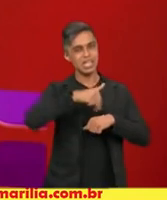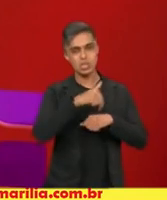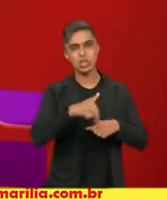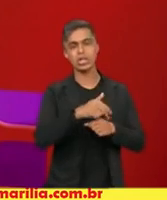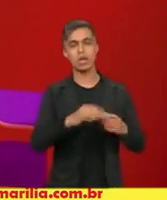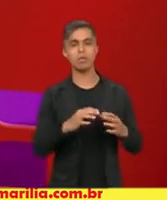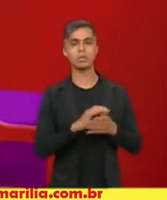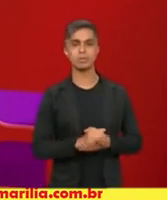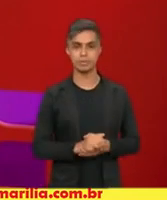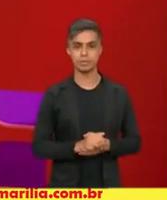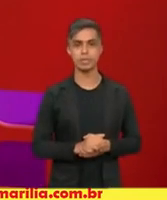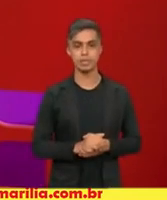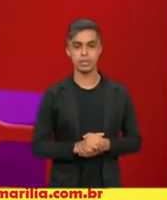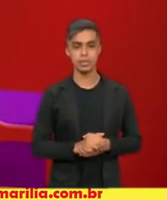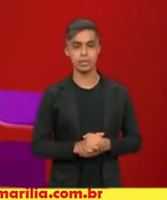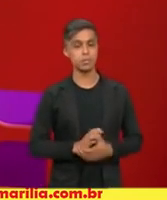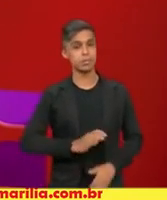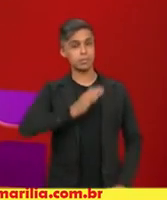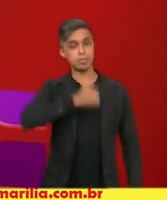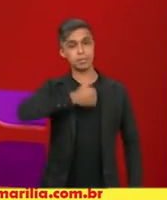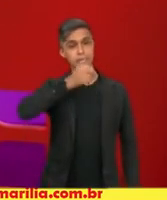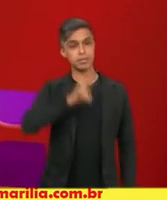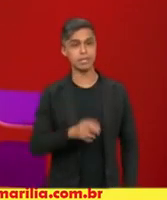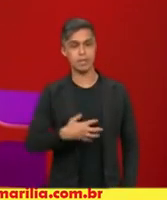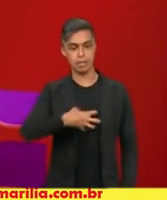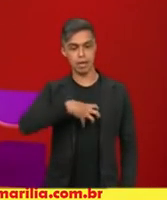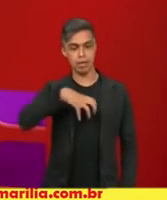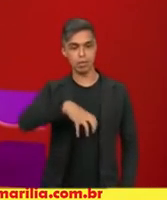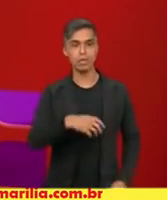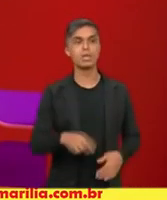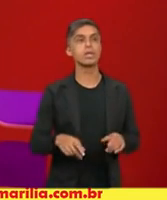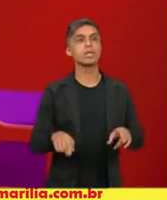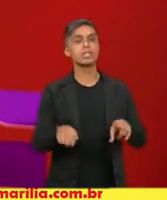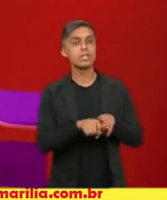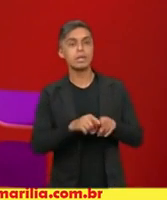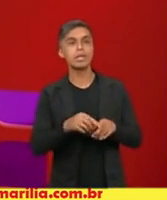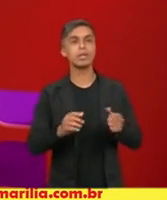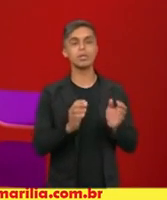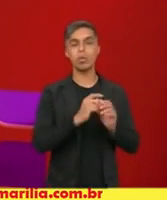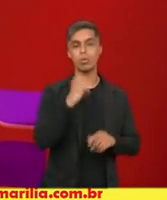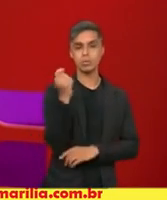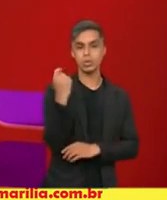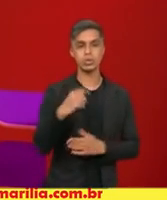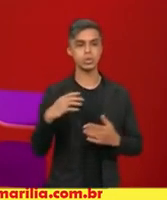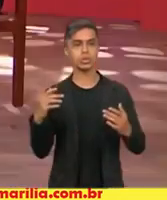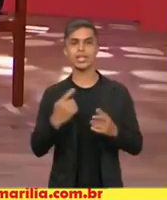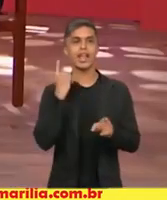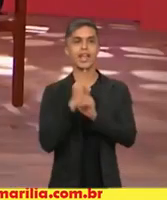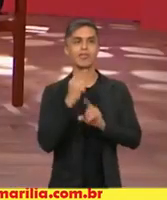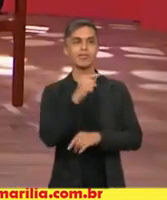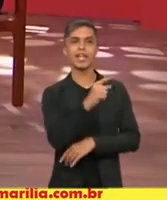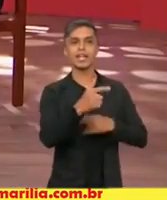pontos cardinais do Império. Né? Pela primeira vez, baianos se encontram com gaúchos nos pântanos paraguaios, e com eles os fluminenses,